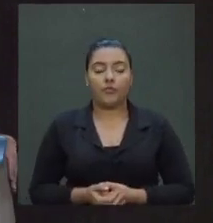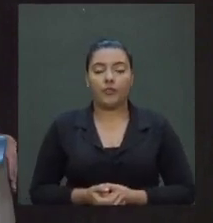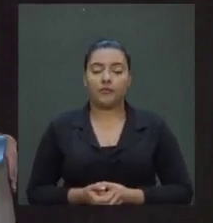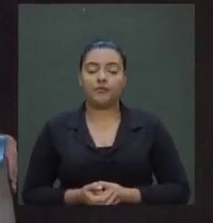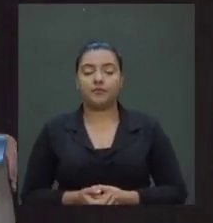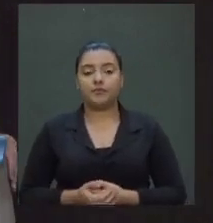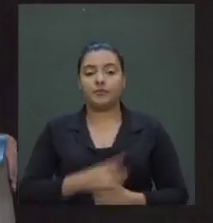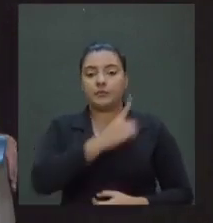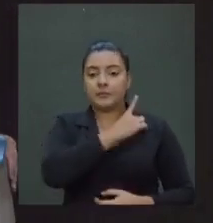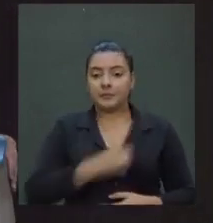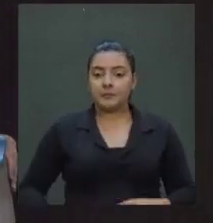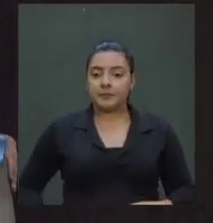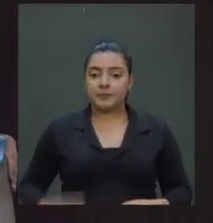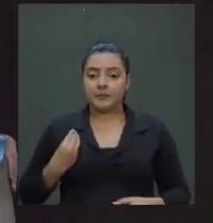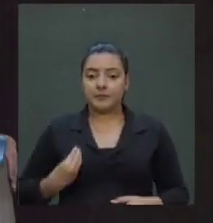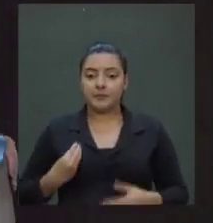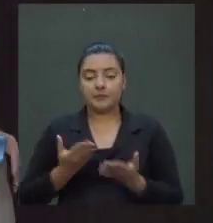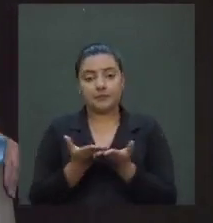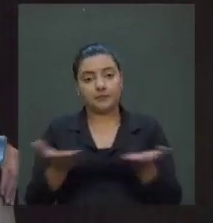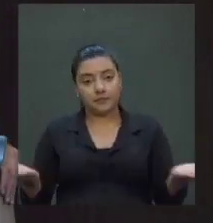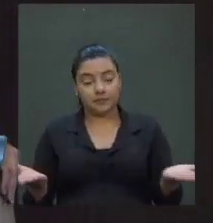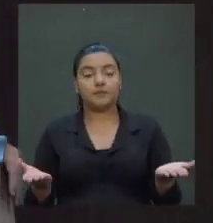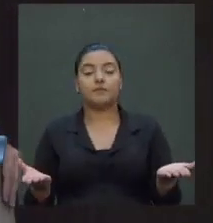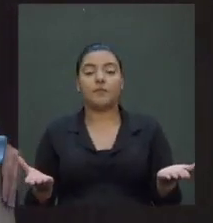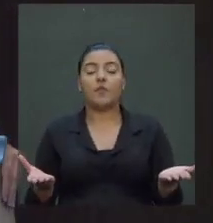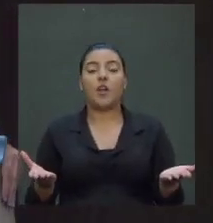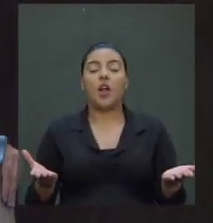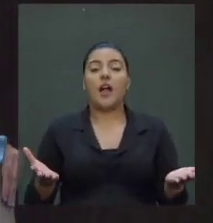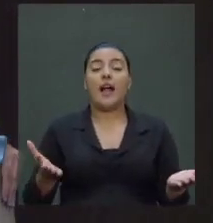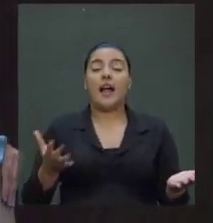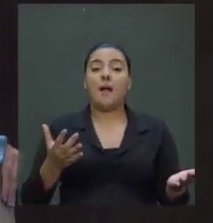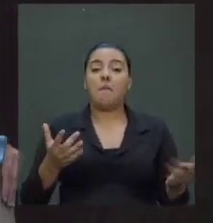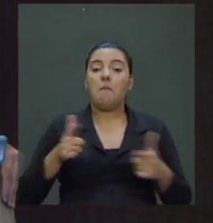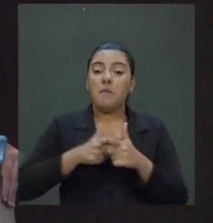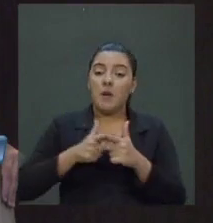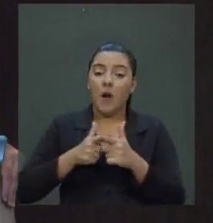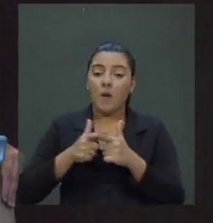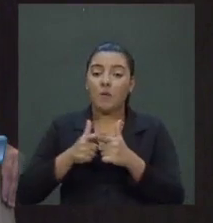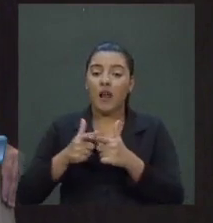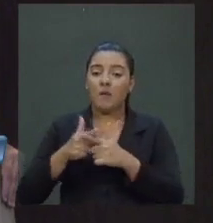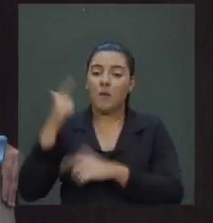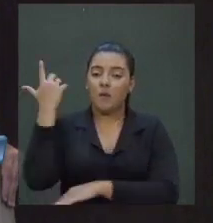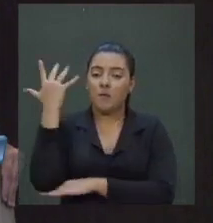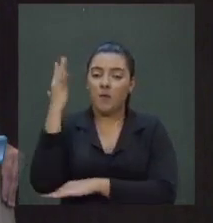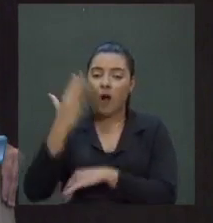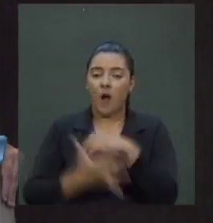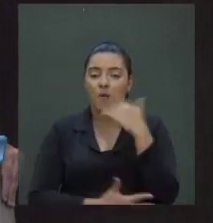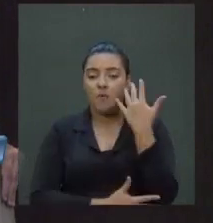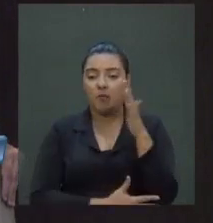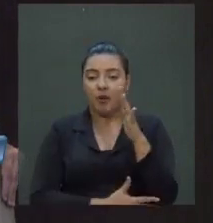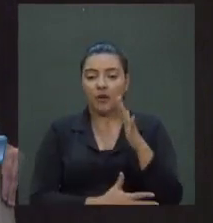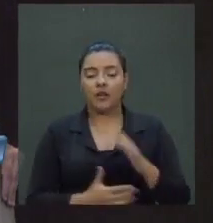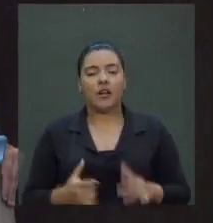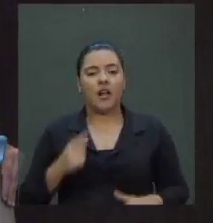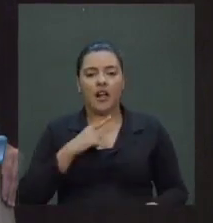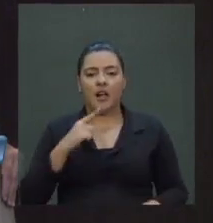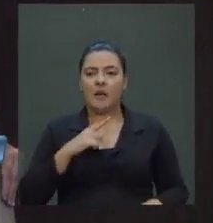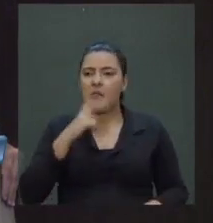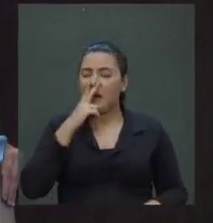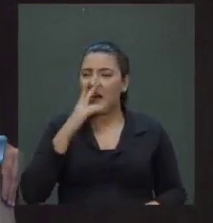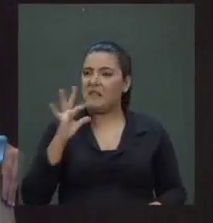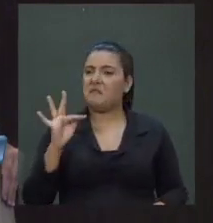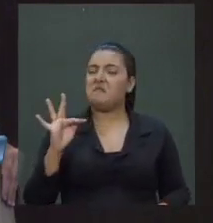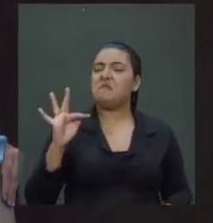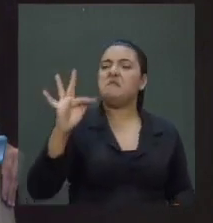e deputados, a crise ambiental ela não é mais um futuro